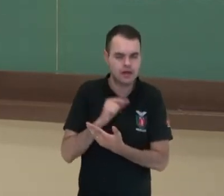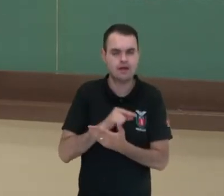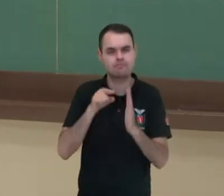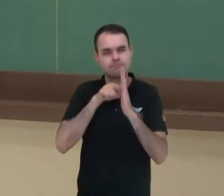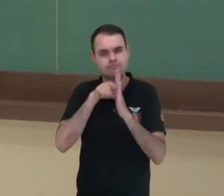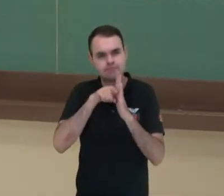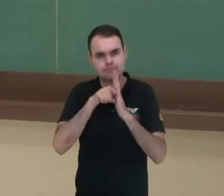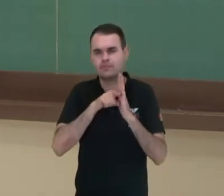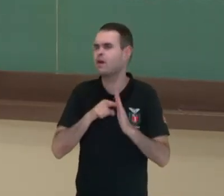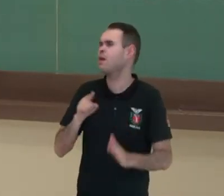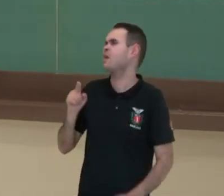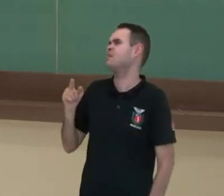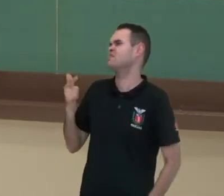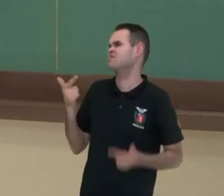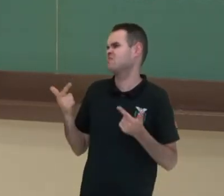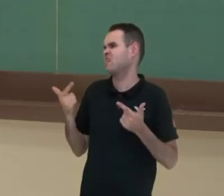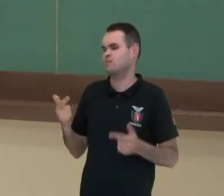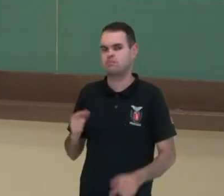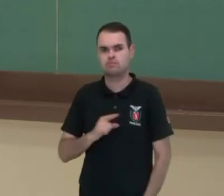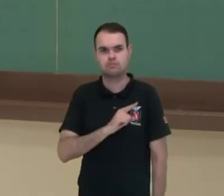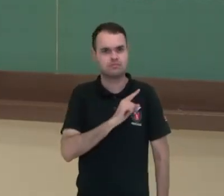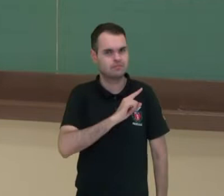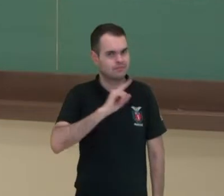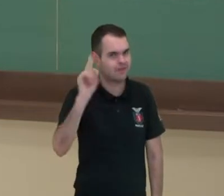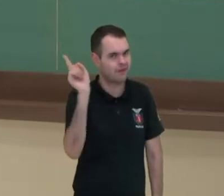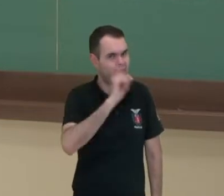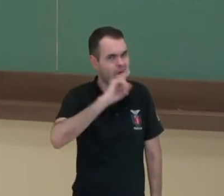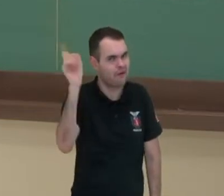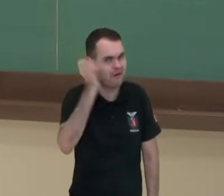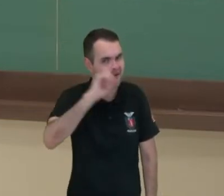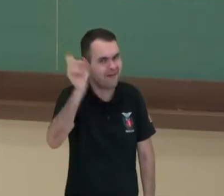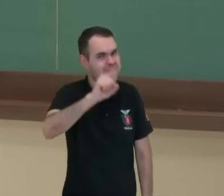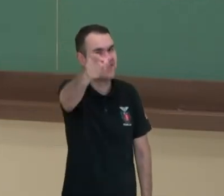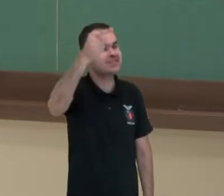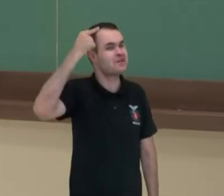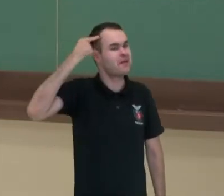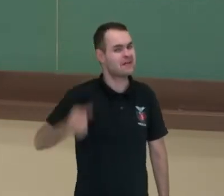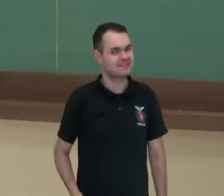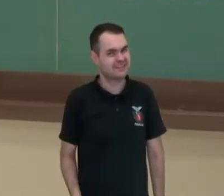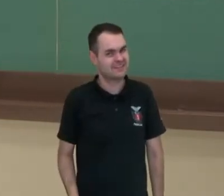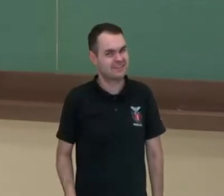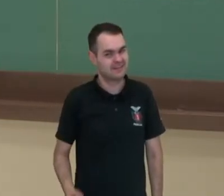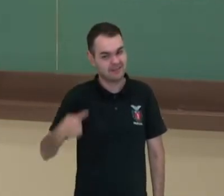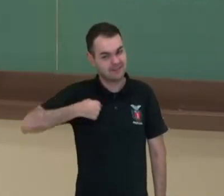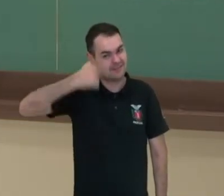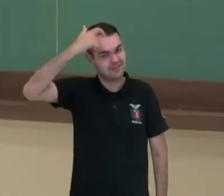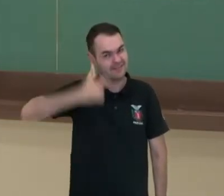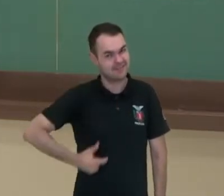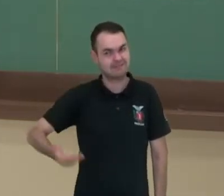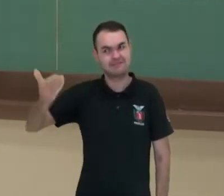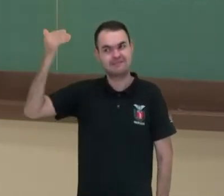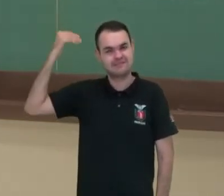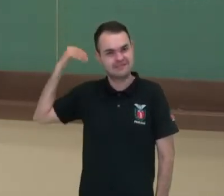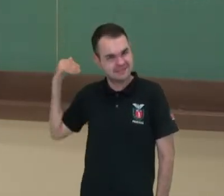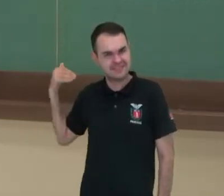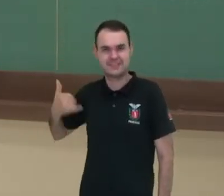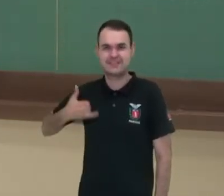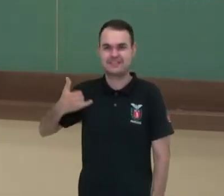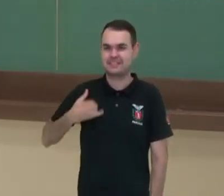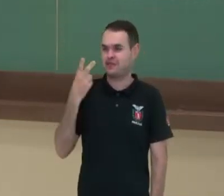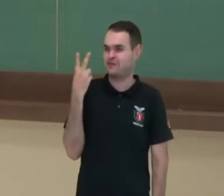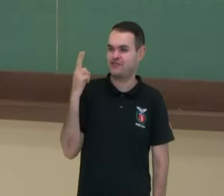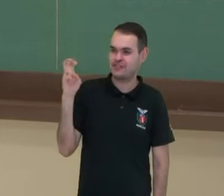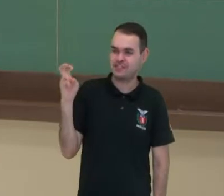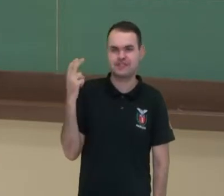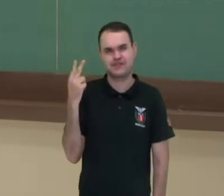investigação. Ah, deve ser chato. Não, você que pensa. Eu lá na minha flor, dos meus 25